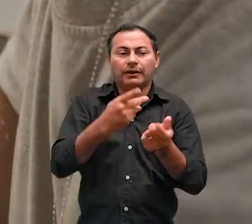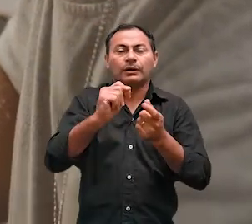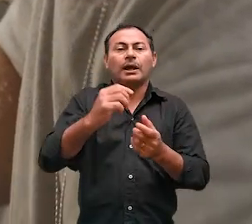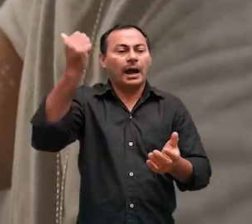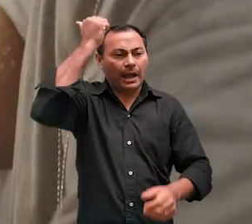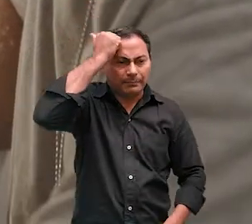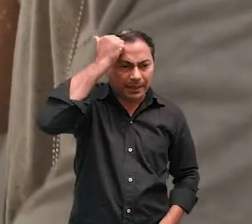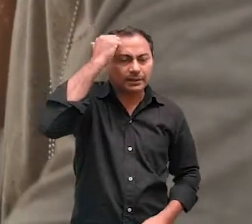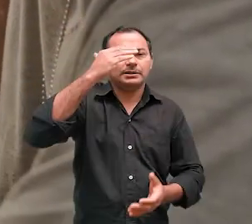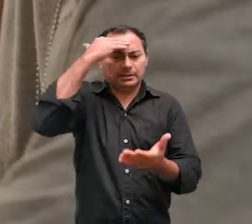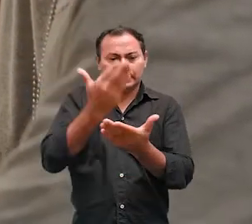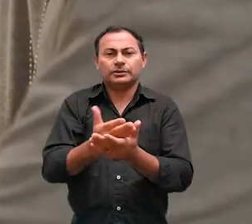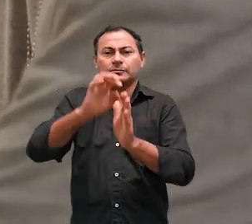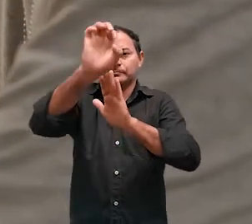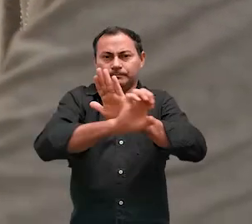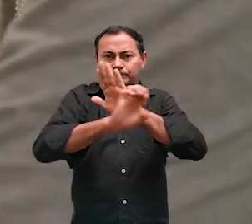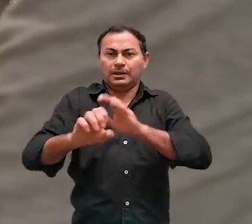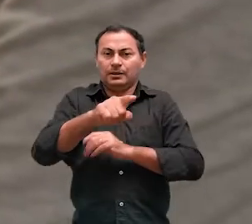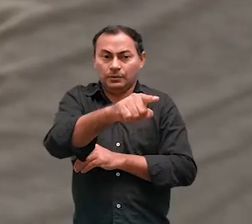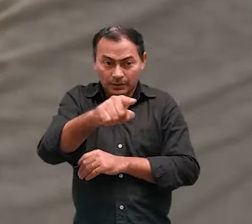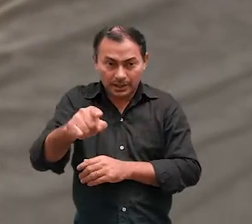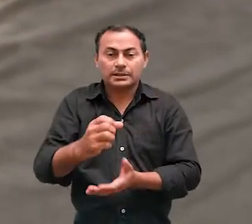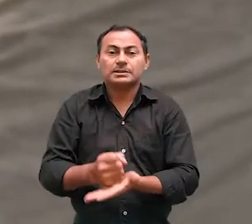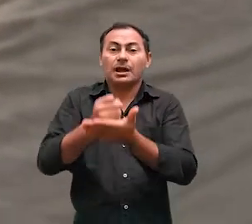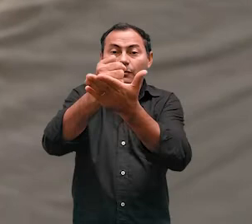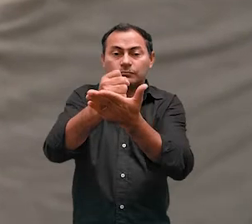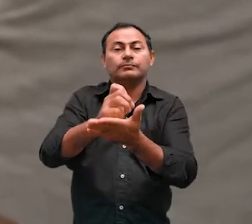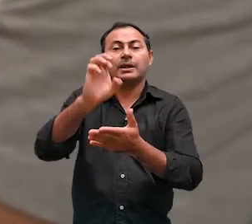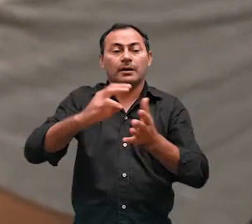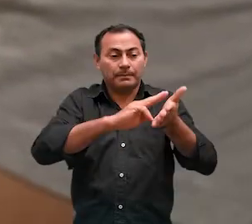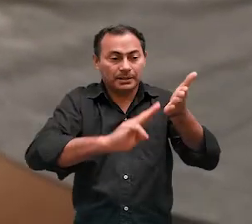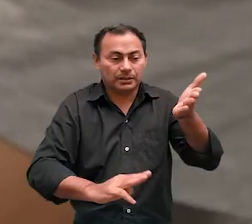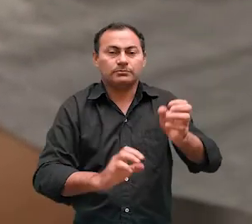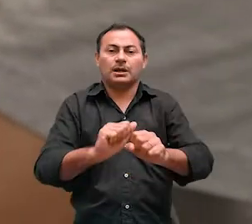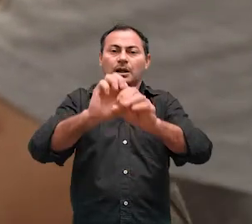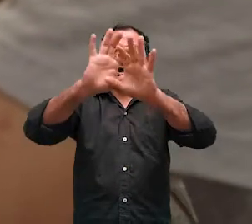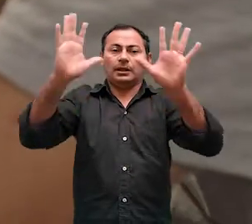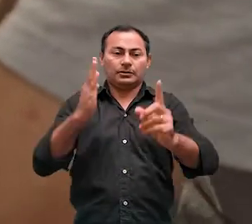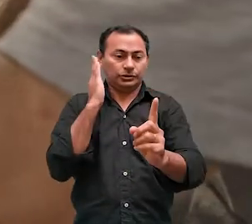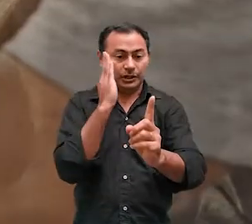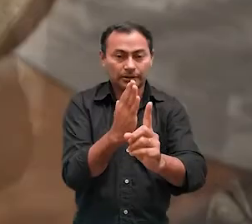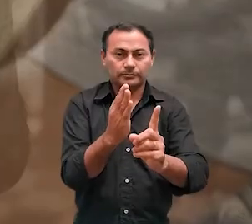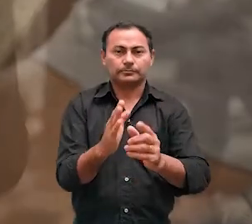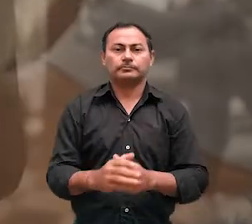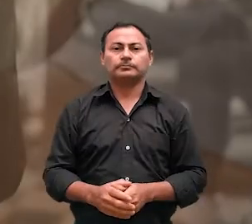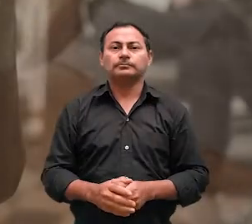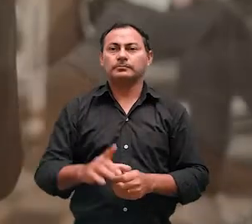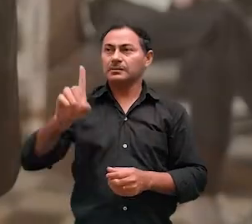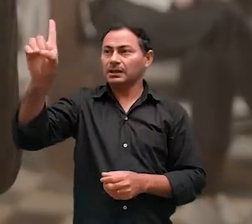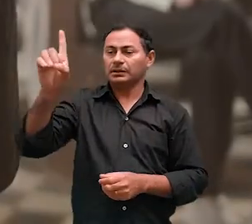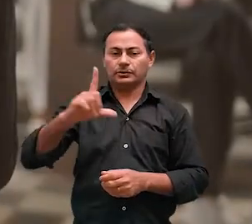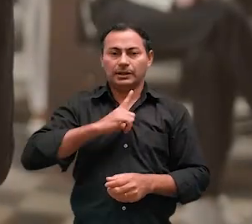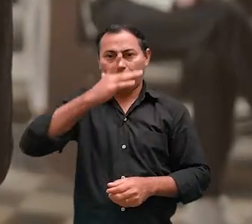arrependam-se e creiam no evangelho e você será salvo Essa é a mensagem Clara direta